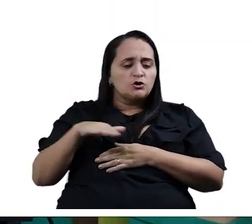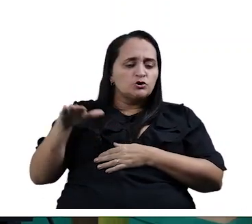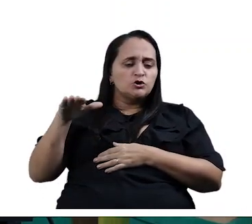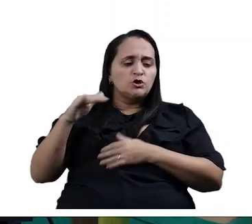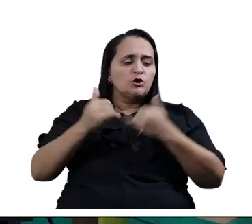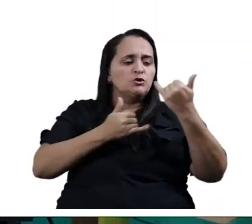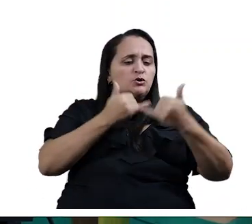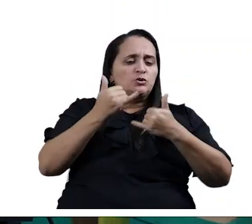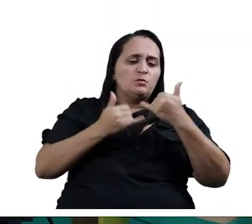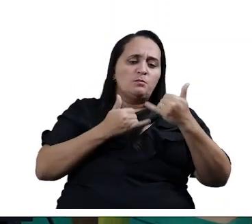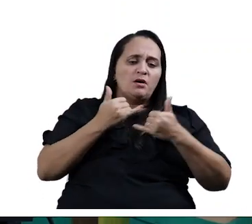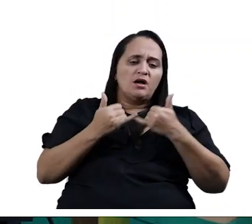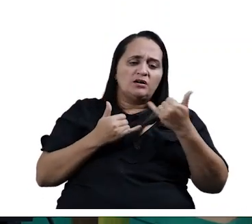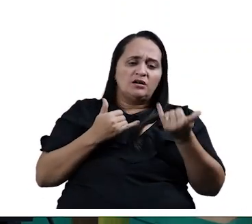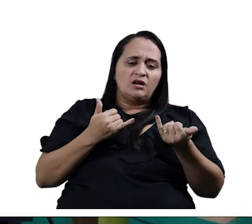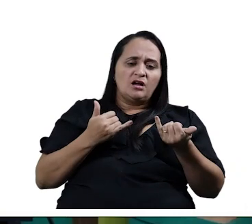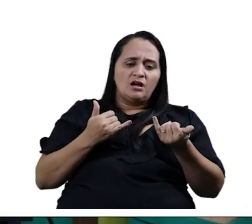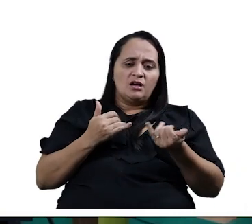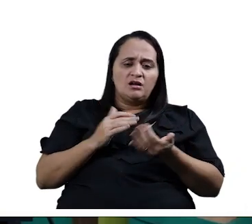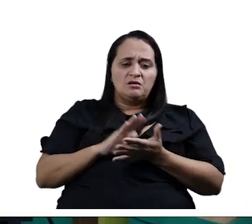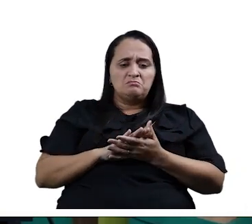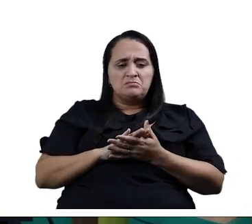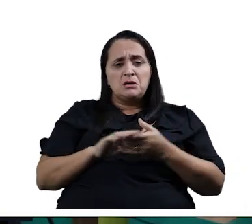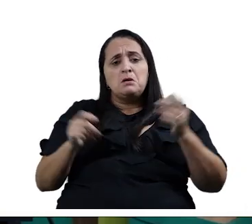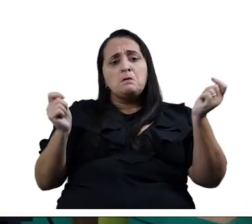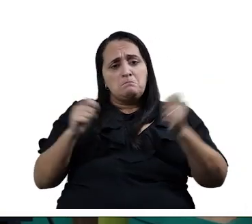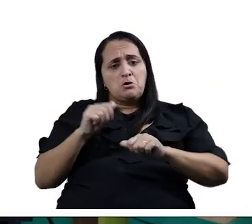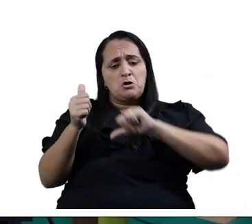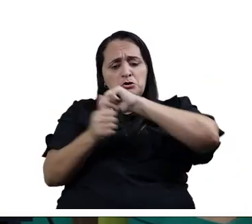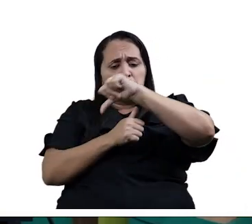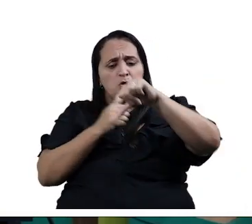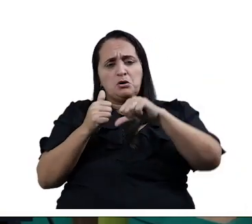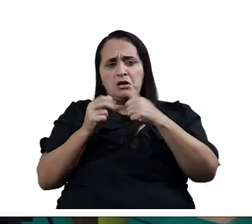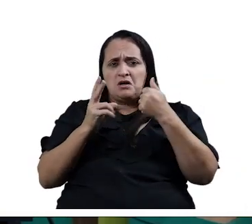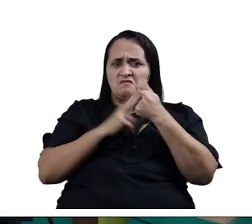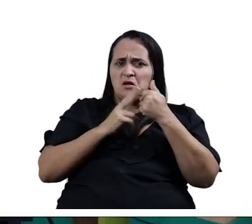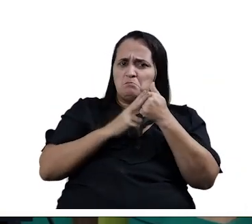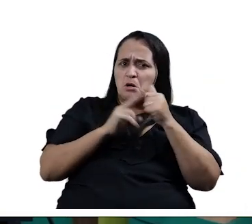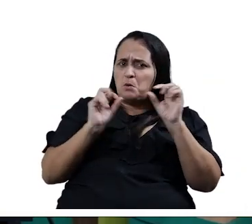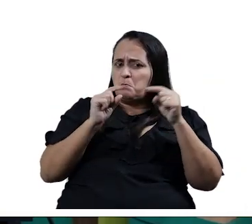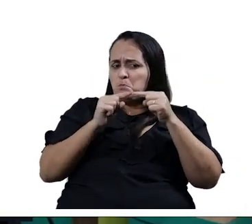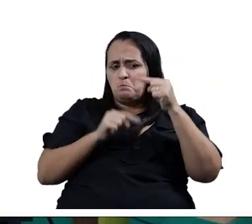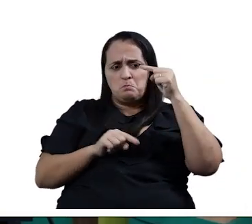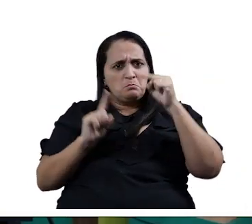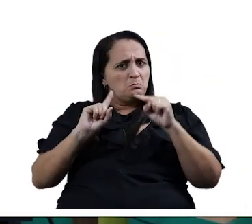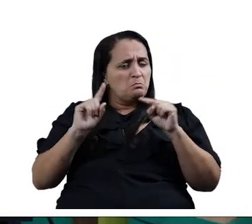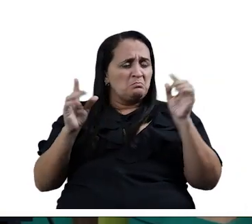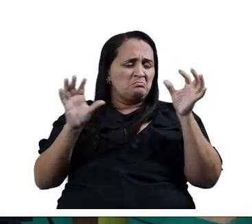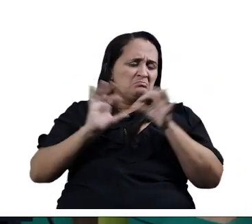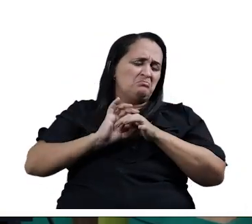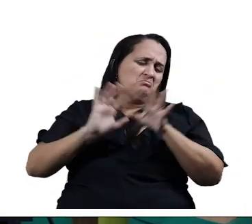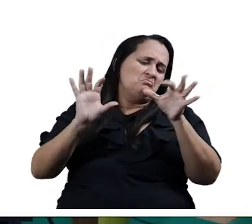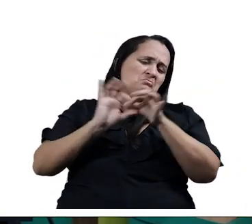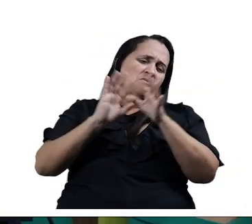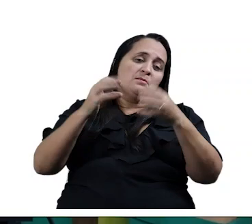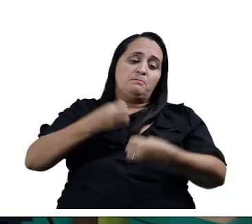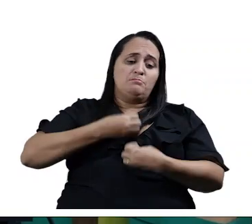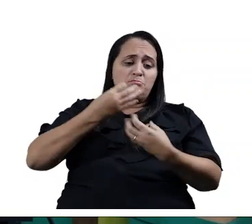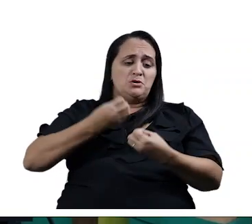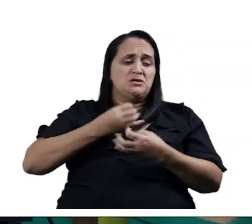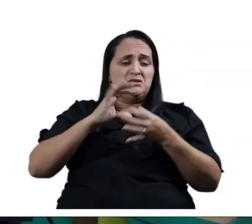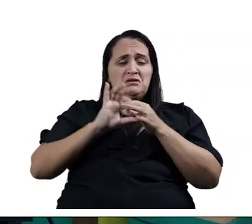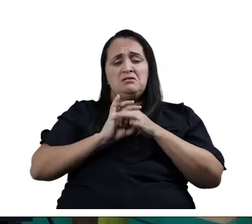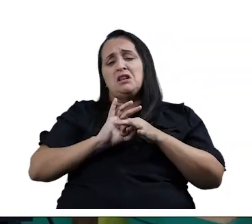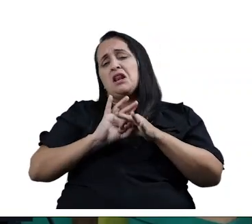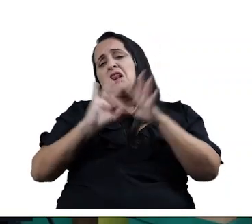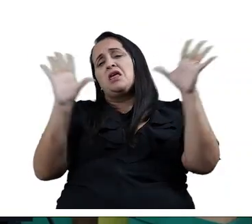ele pode botar os meninos estão no parque, sem concordância, porque ele tem a liberdade